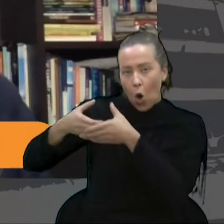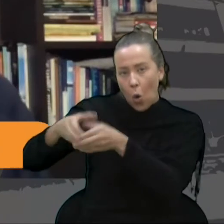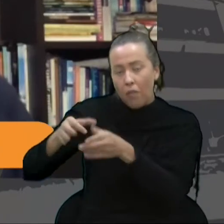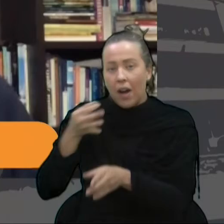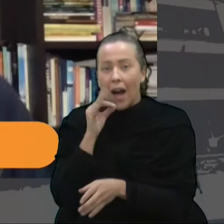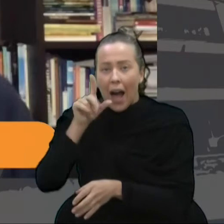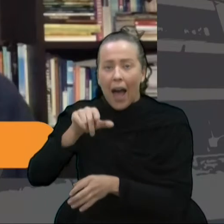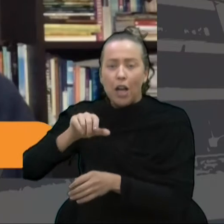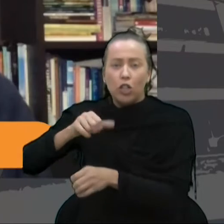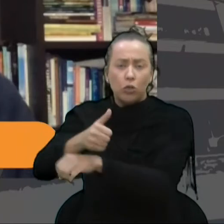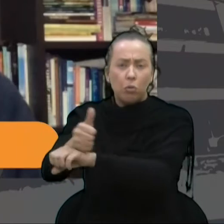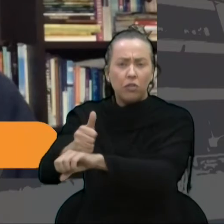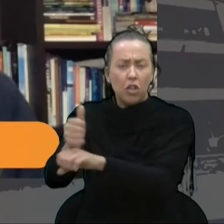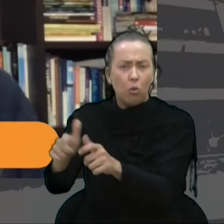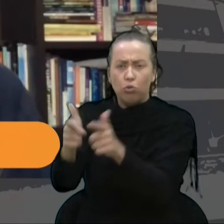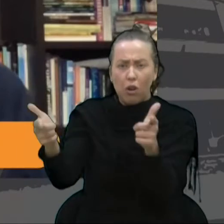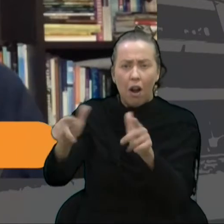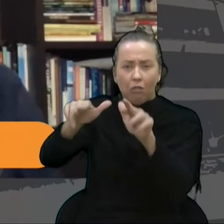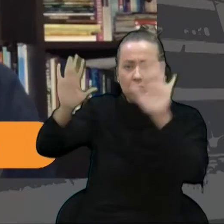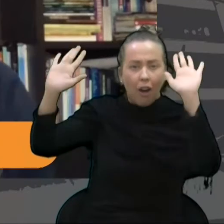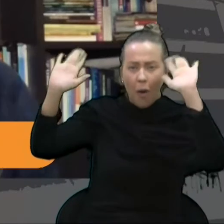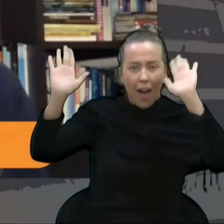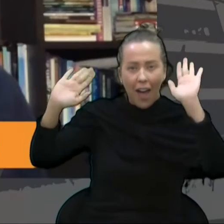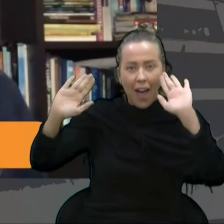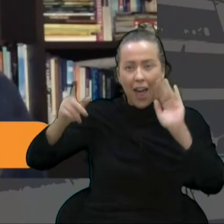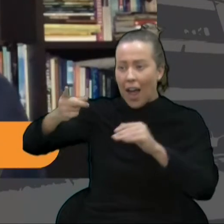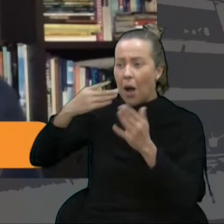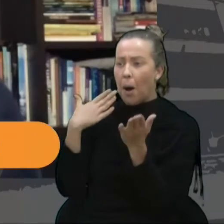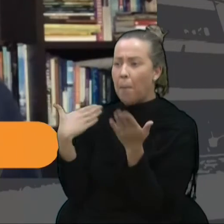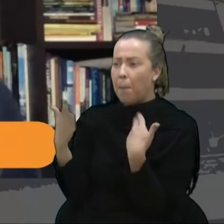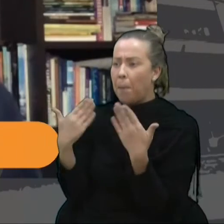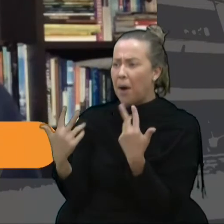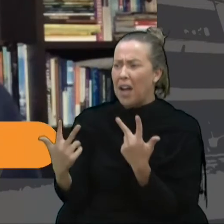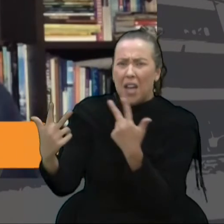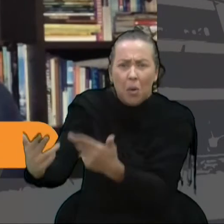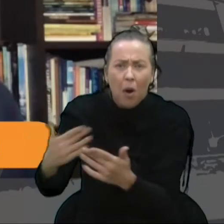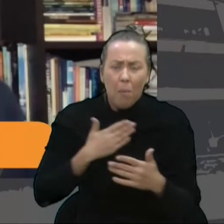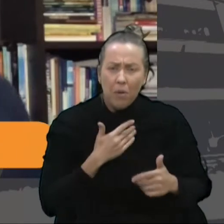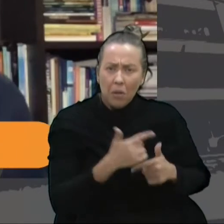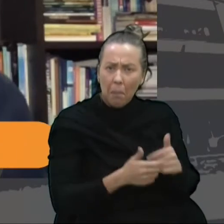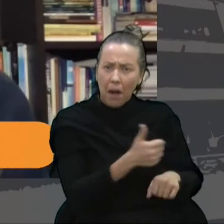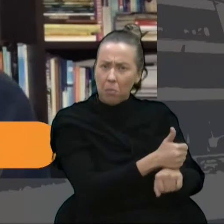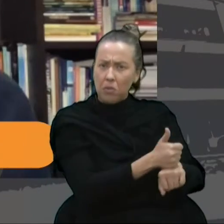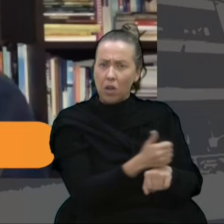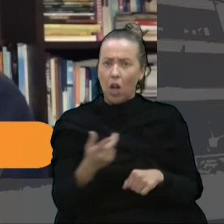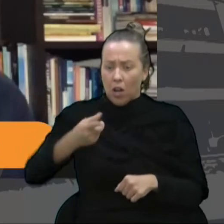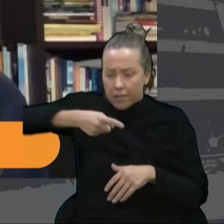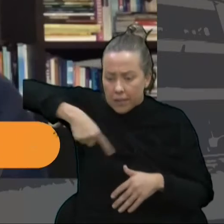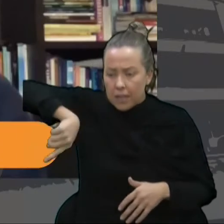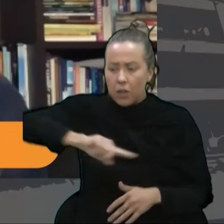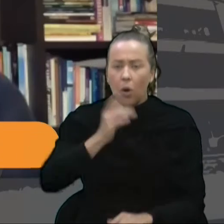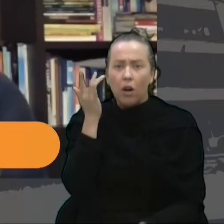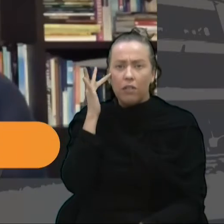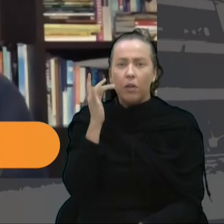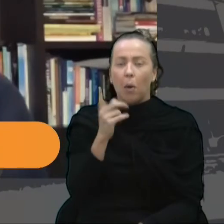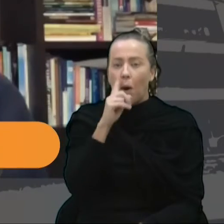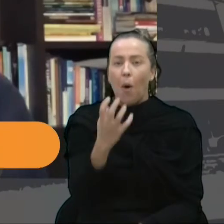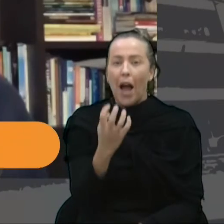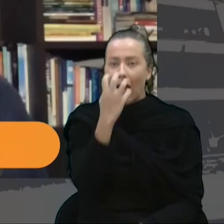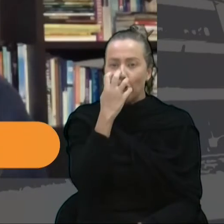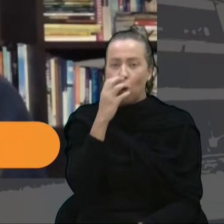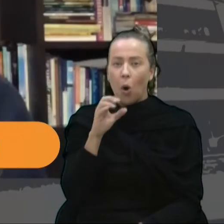seja jornalista. Porque eu vou conversar com ele as mesmas coisas. Nós vamos ficar num círculo de cachorro mordeu o